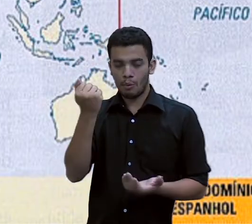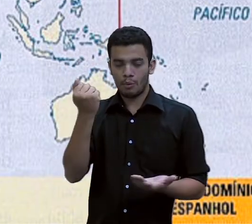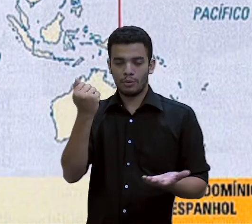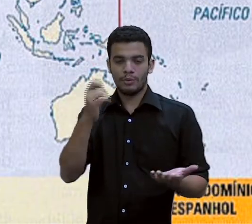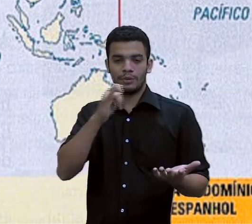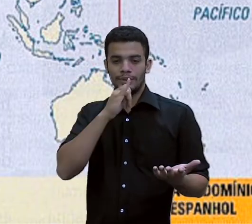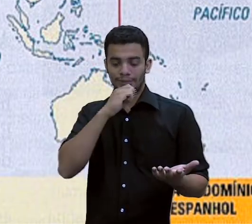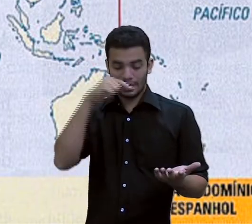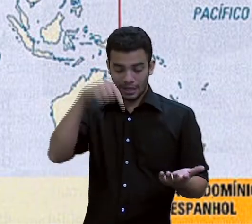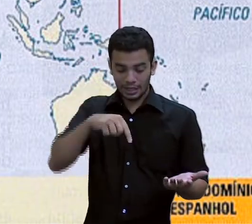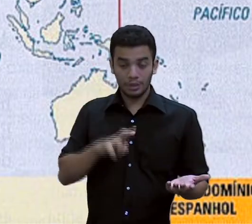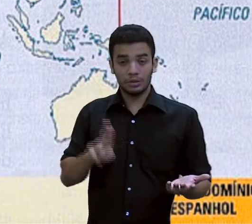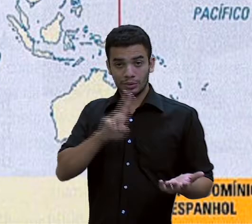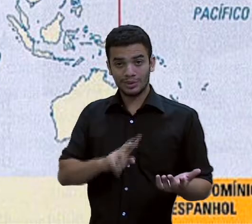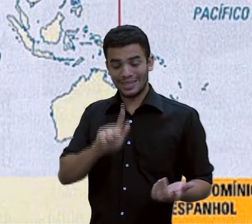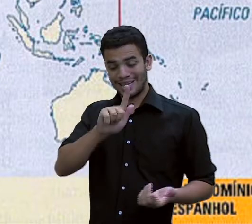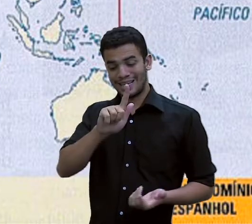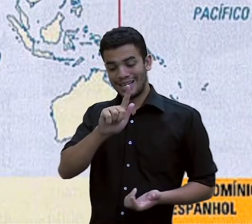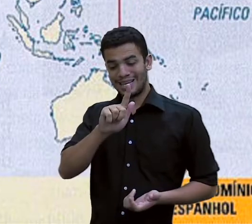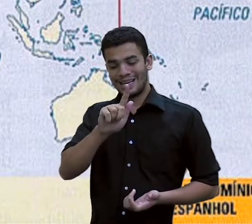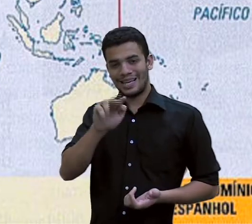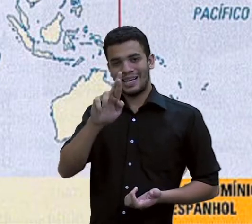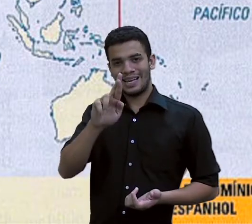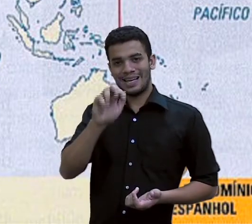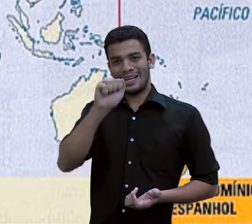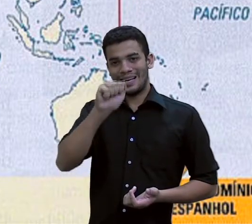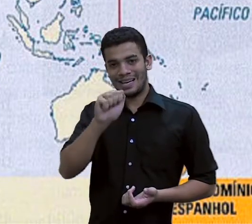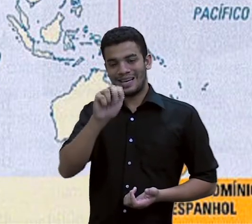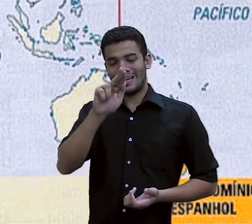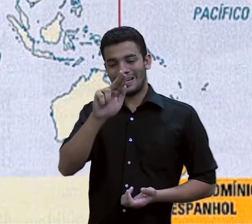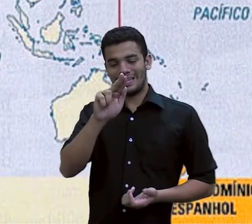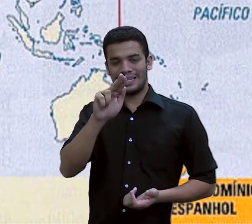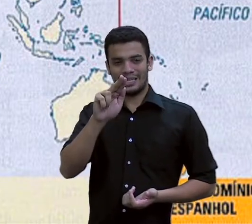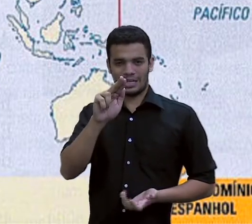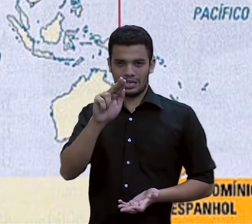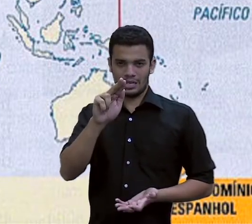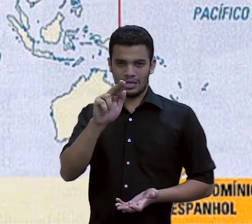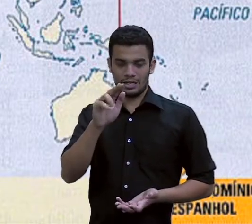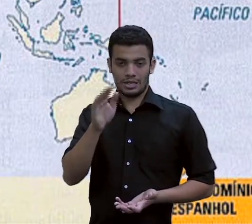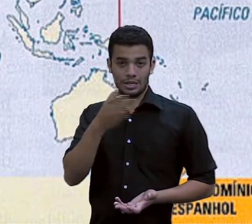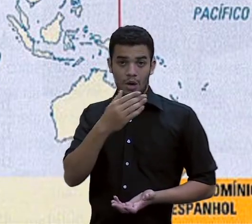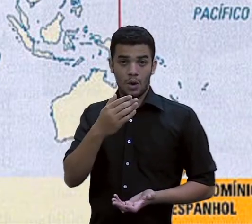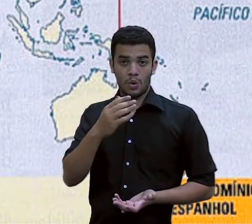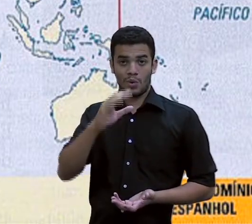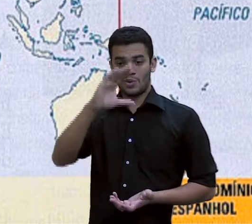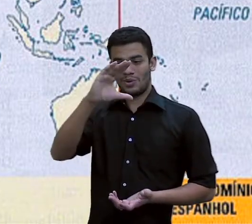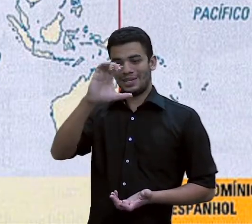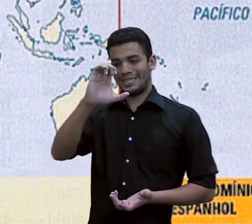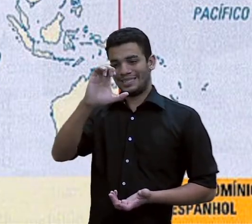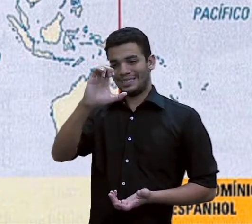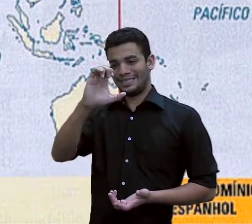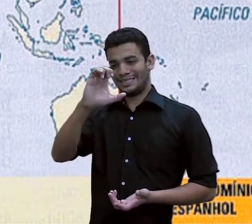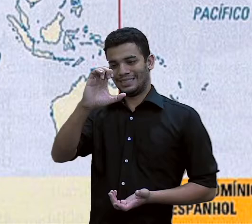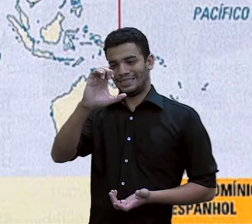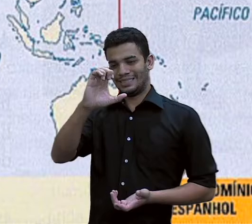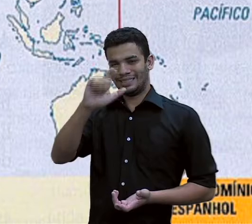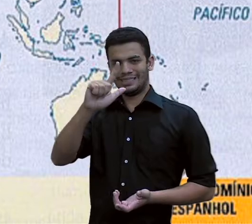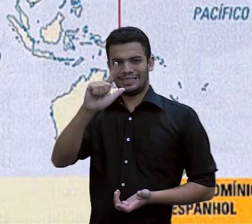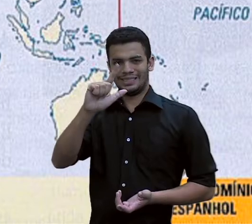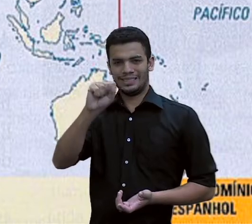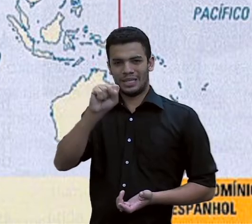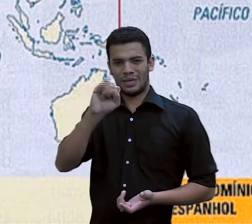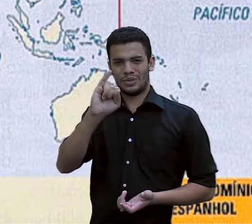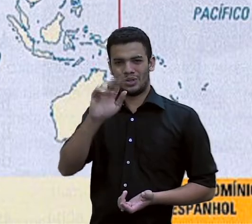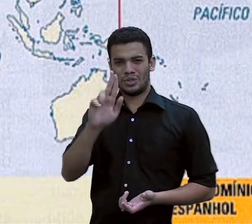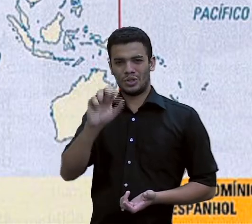graus Celsius. Nos Estados Unidos é Fahrenheit. Então, ou Fahrenheit, né? Dependendo da pronúncia e